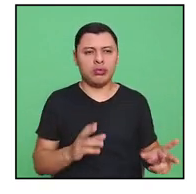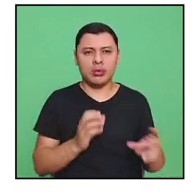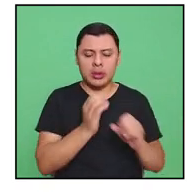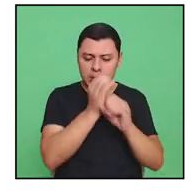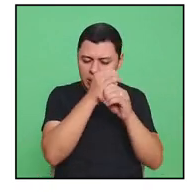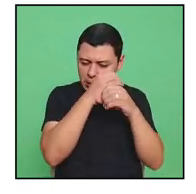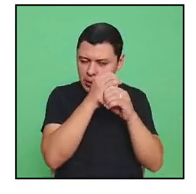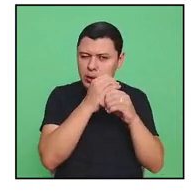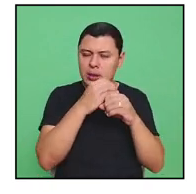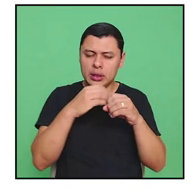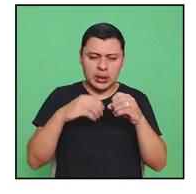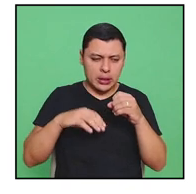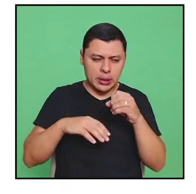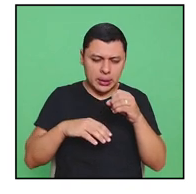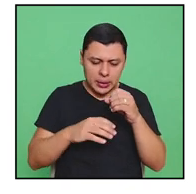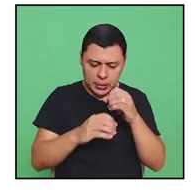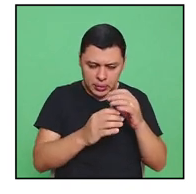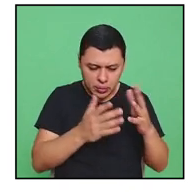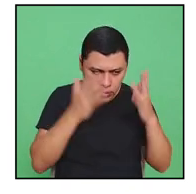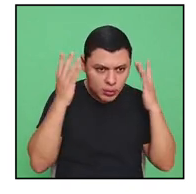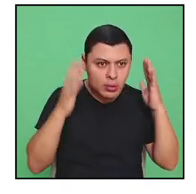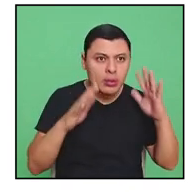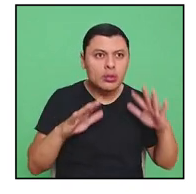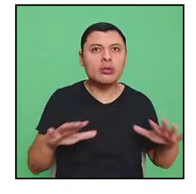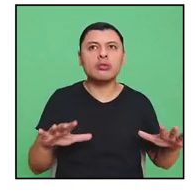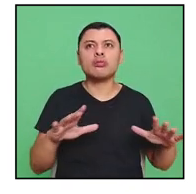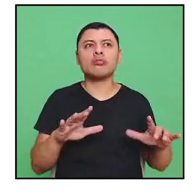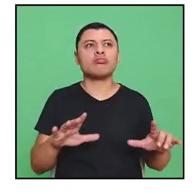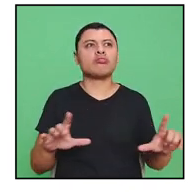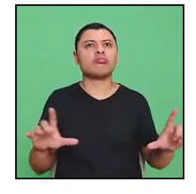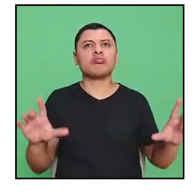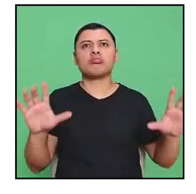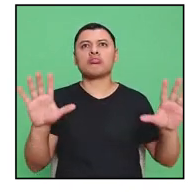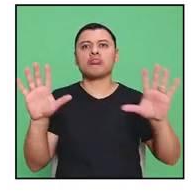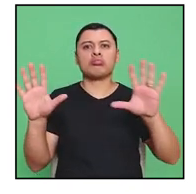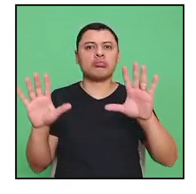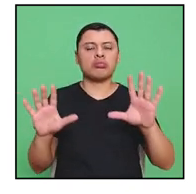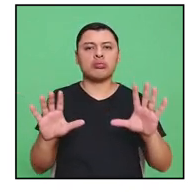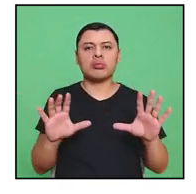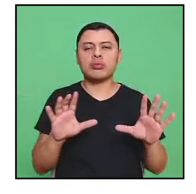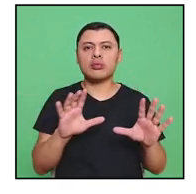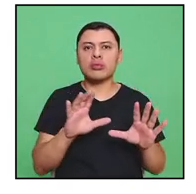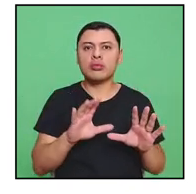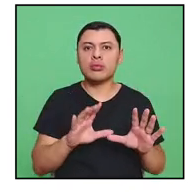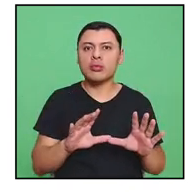também, para chegar dentro dessa composição